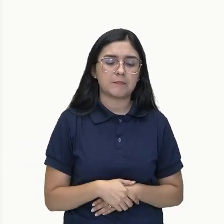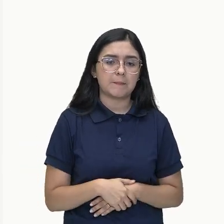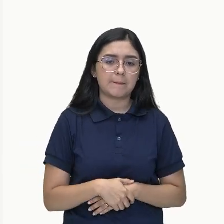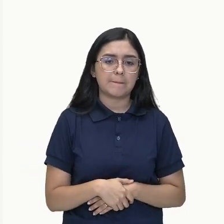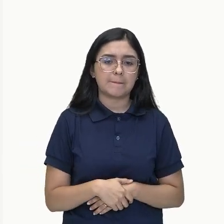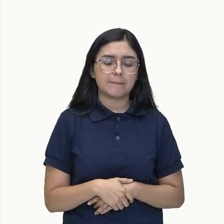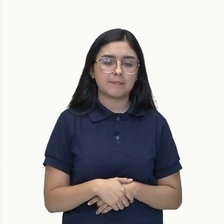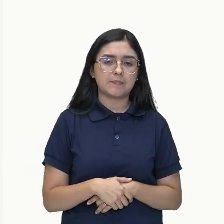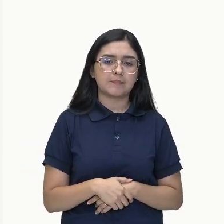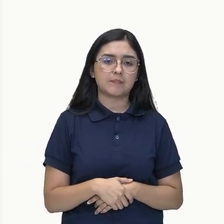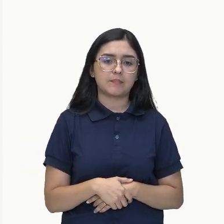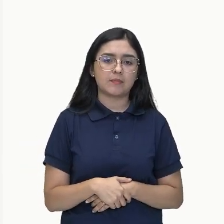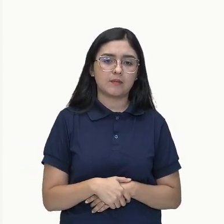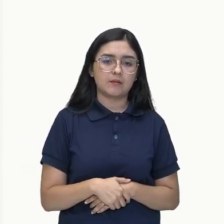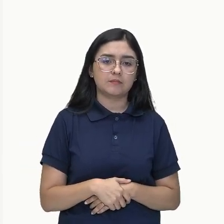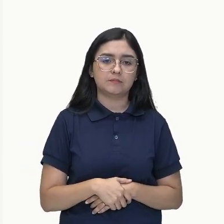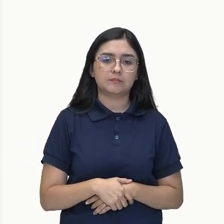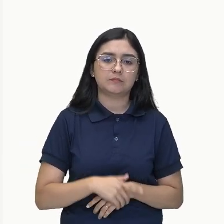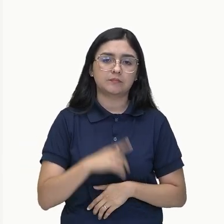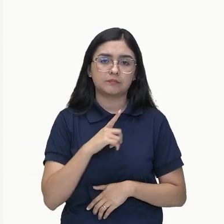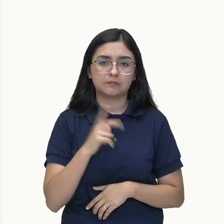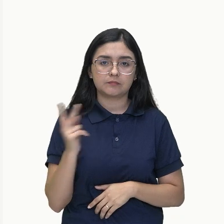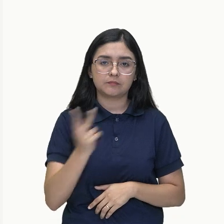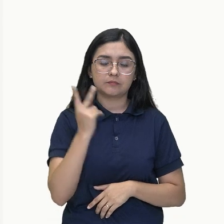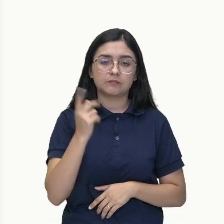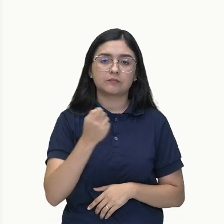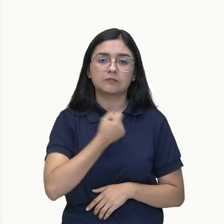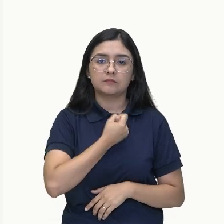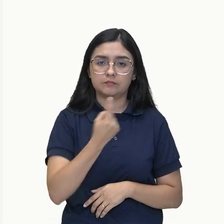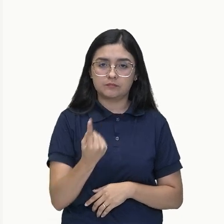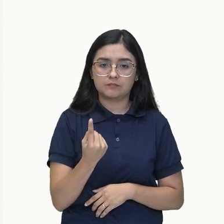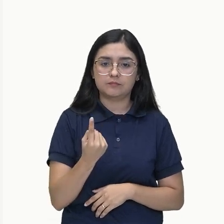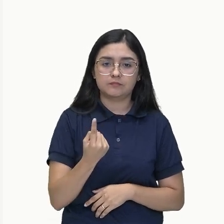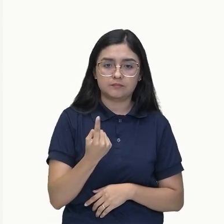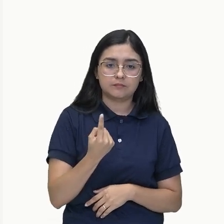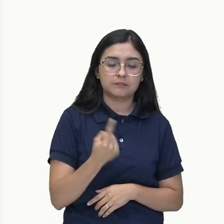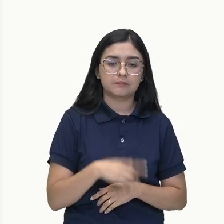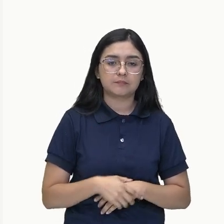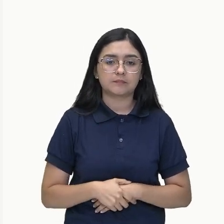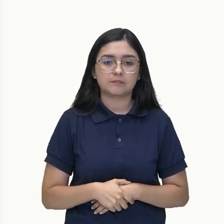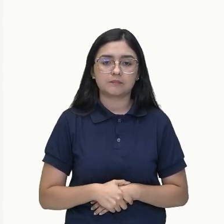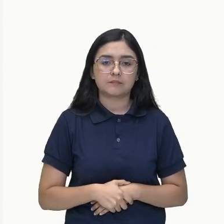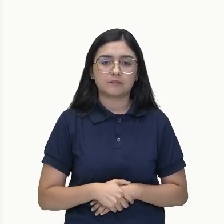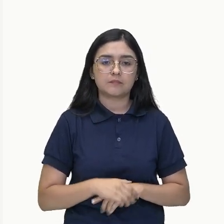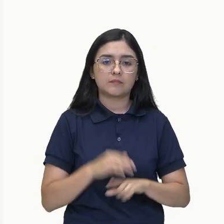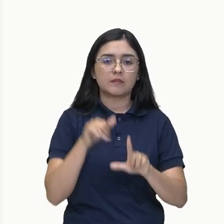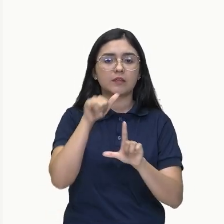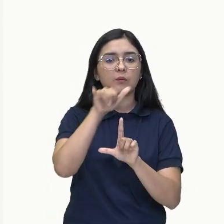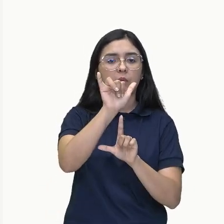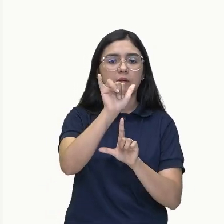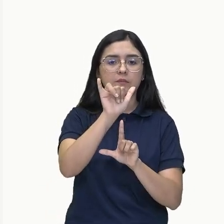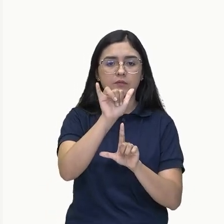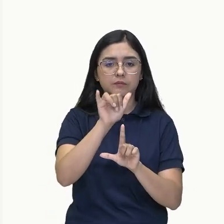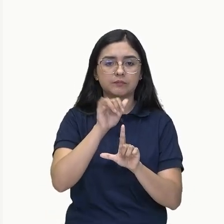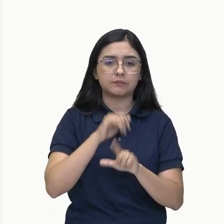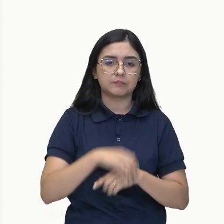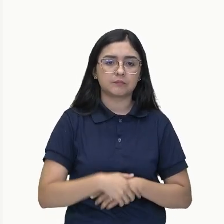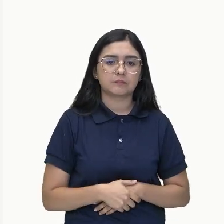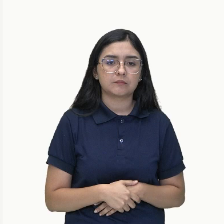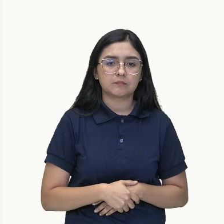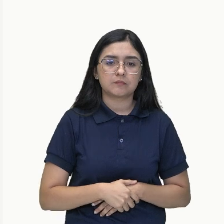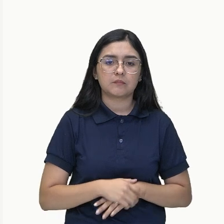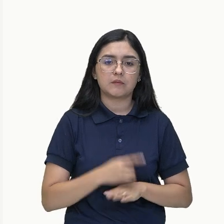coincidiu aqui. Eu tenho o valor 1, ok? E no caso do y,